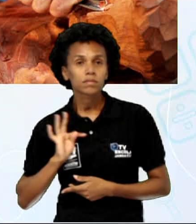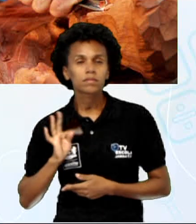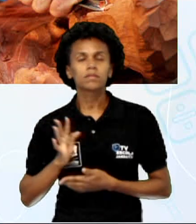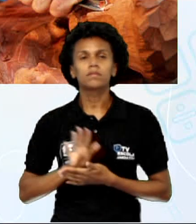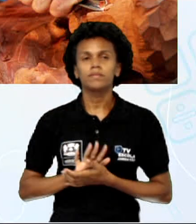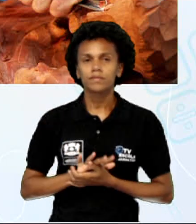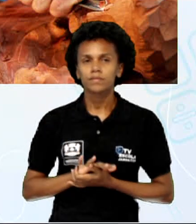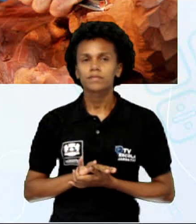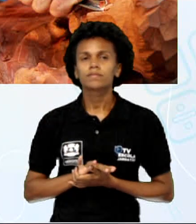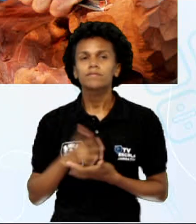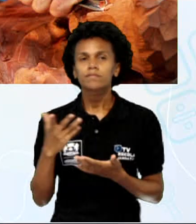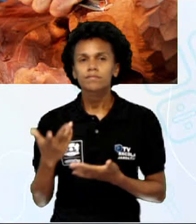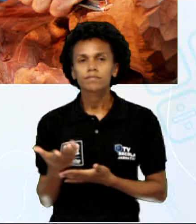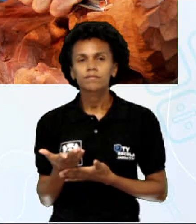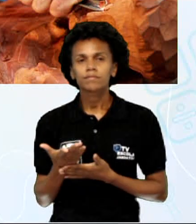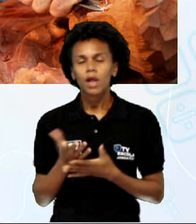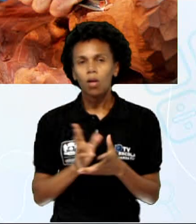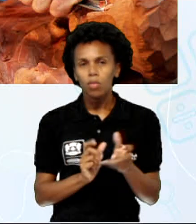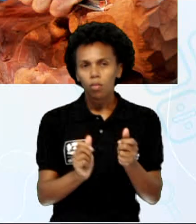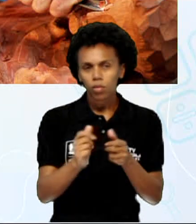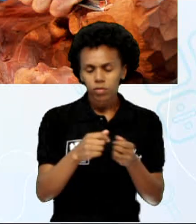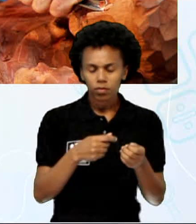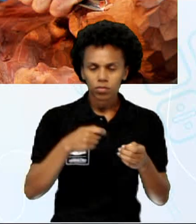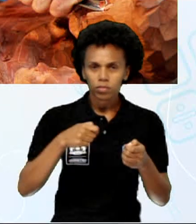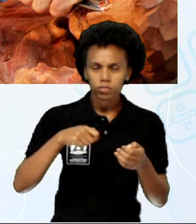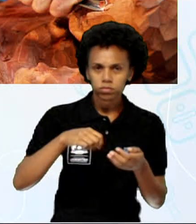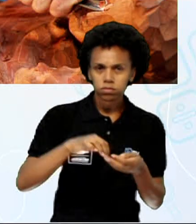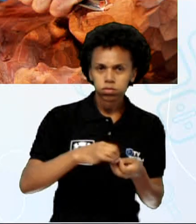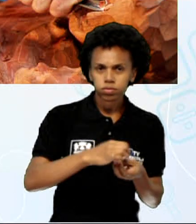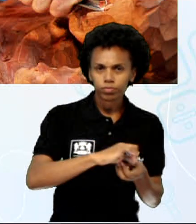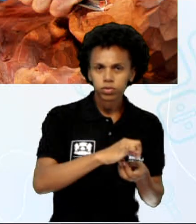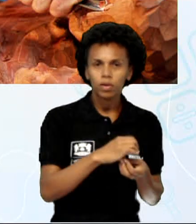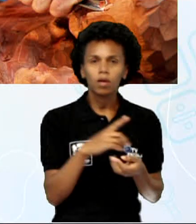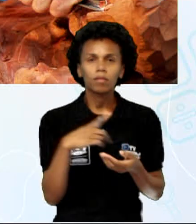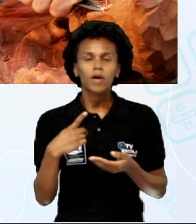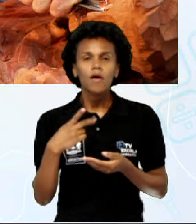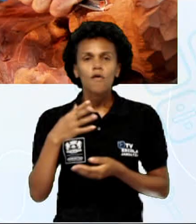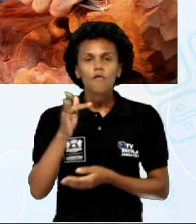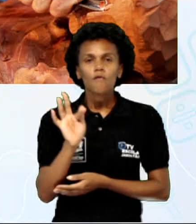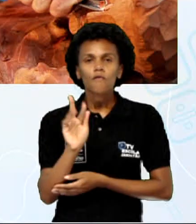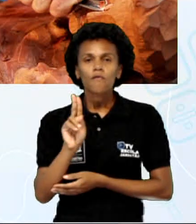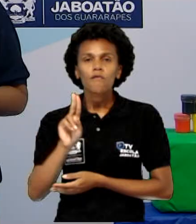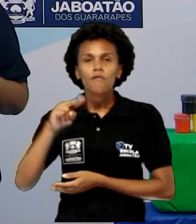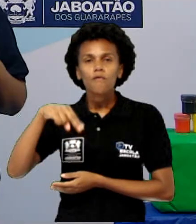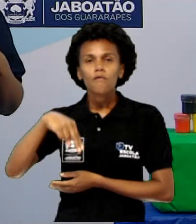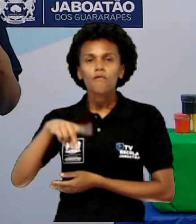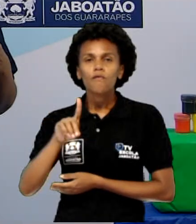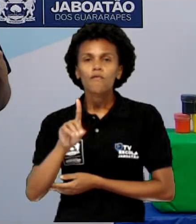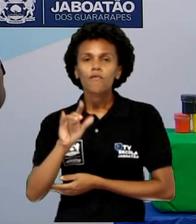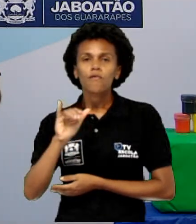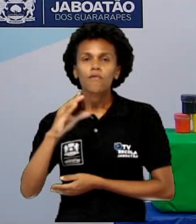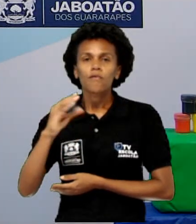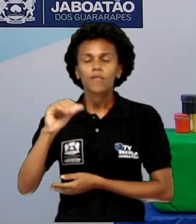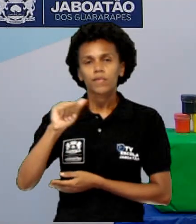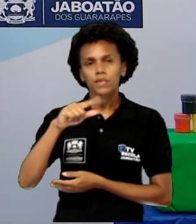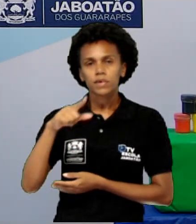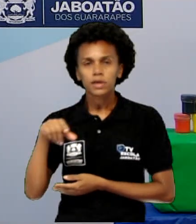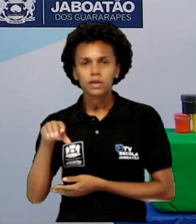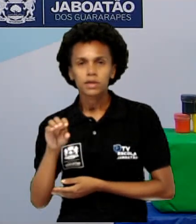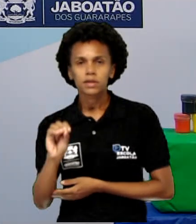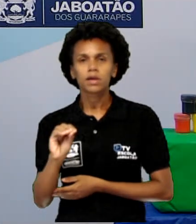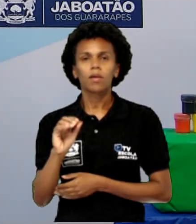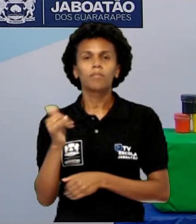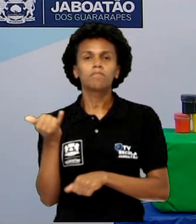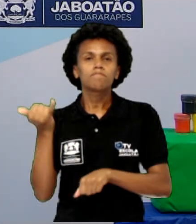e tem o entalhe. A fundição é quando derrete o metal e coloca numa forma para